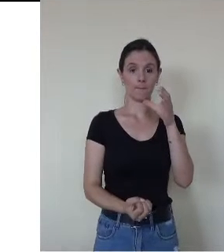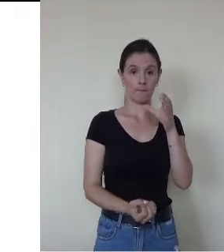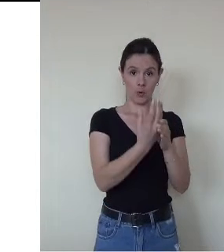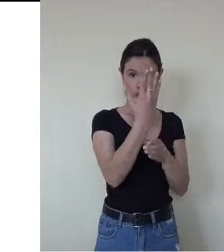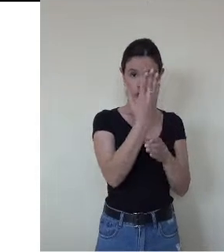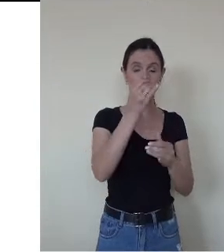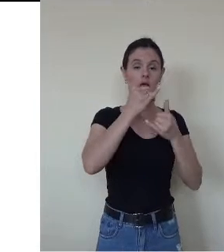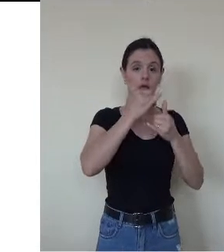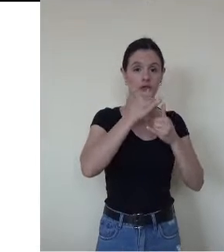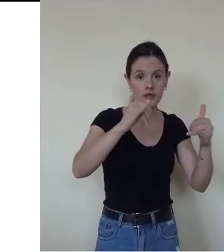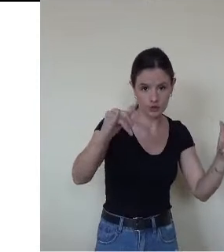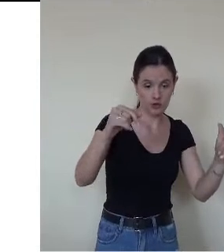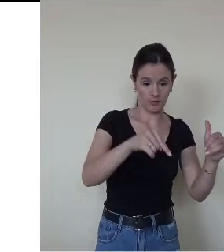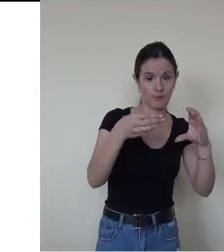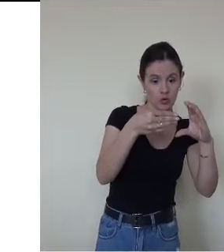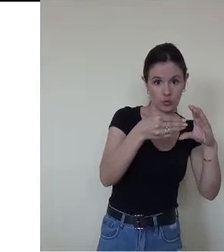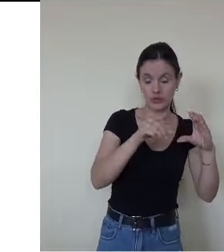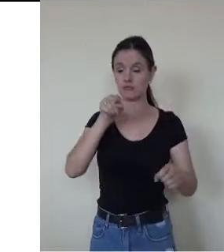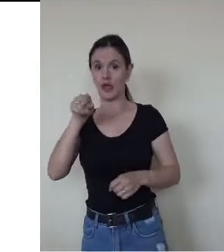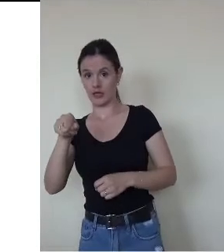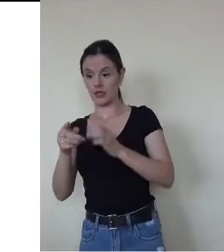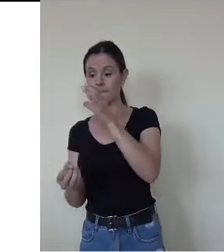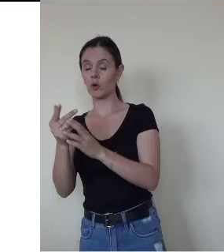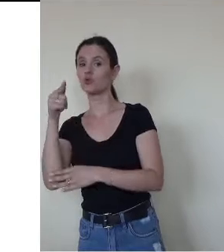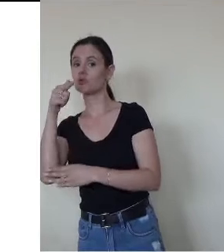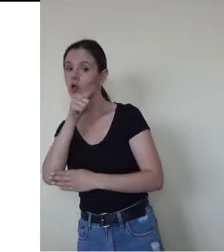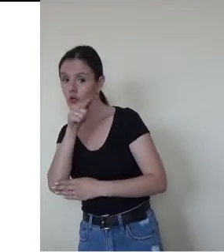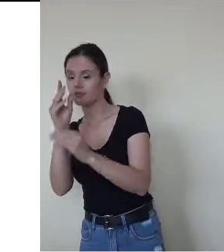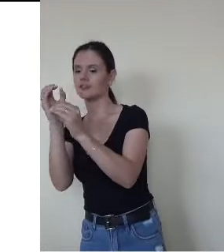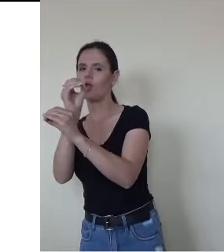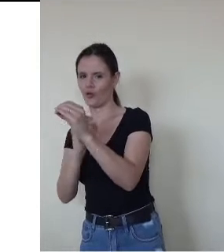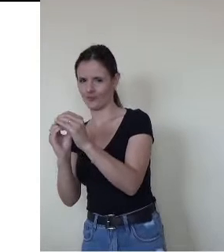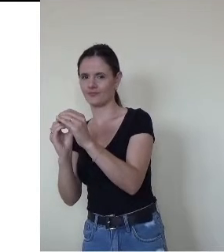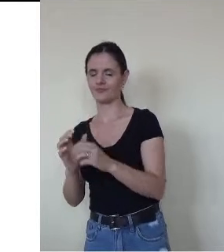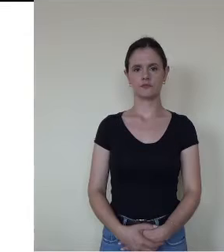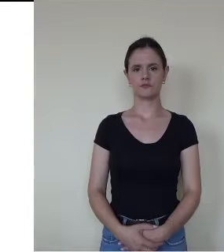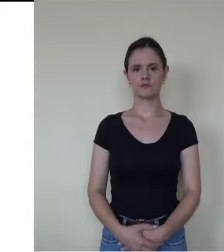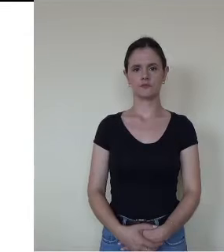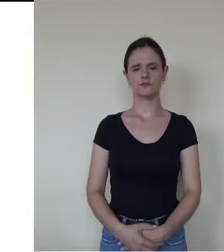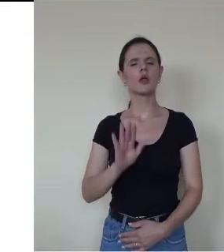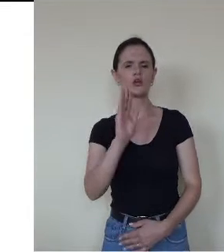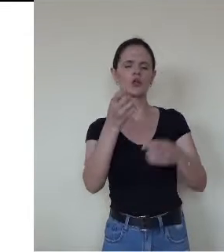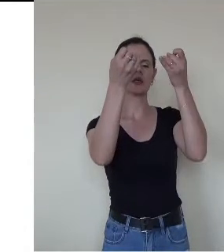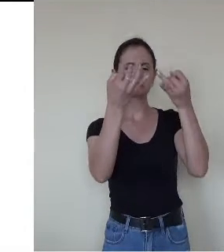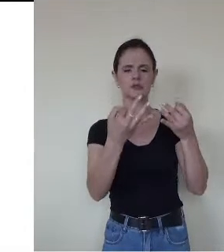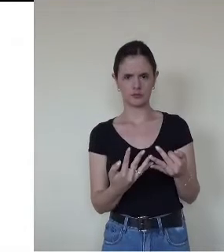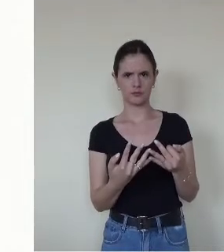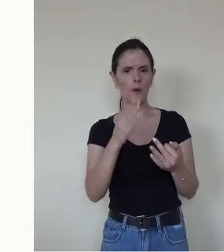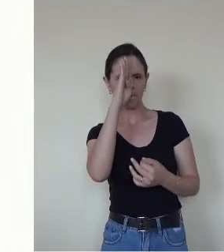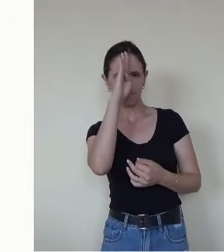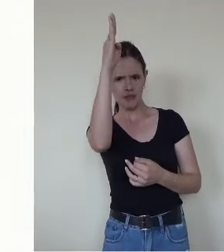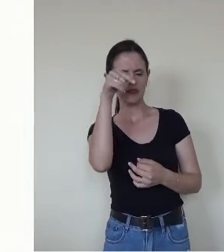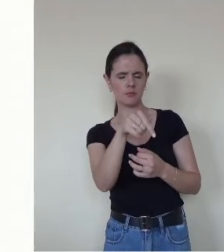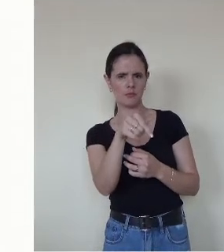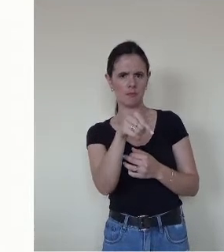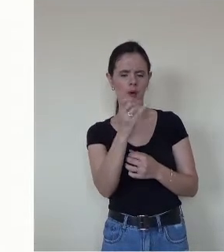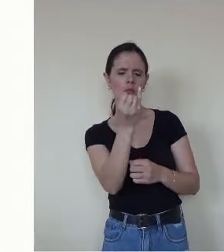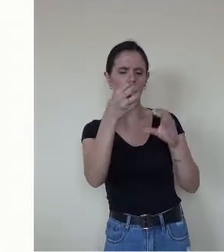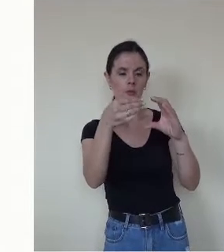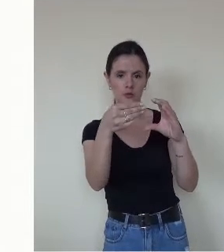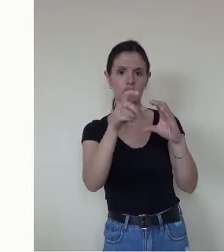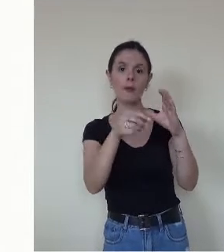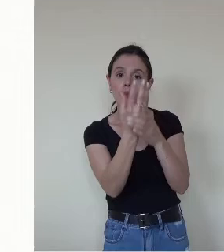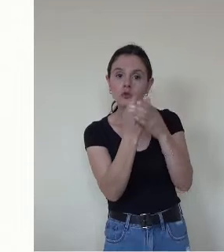que uma produz energia, essa relacionada à mitocôndria, e a outra produz glicose, relacionada ao cloroplasto. E como